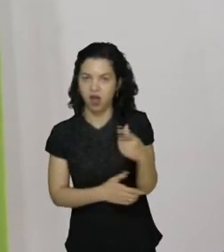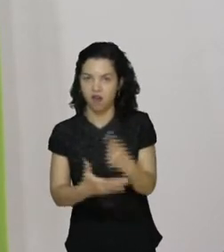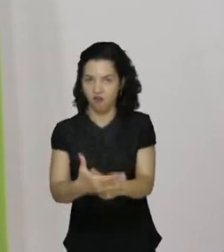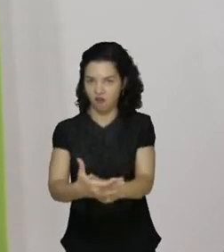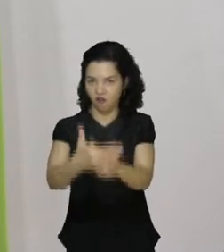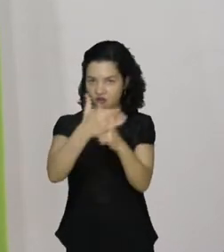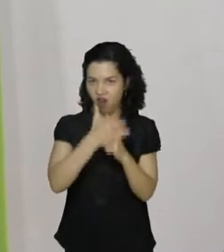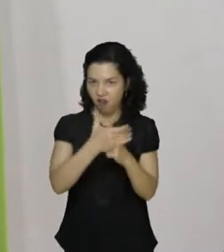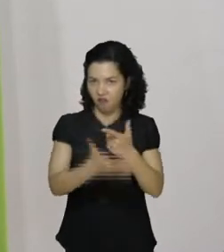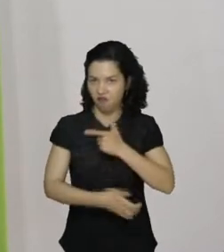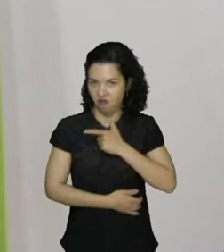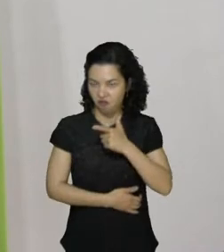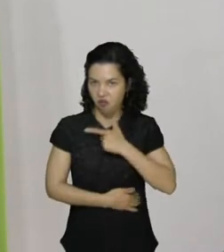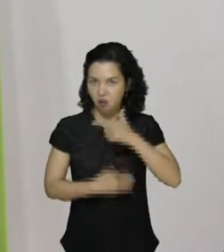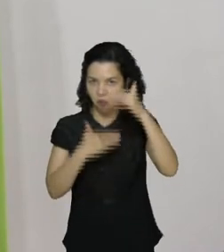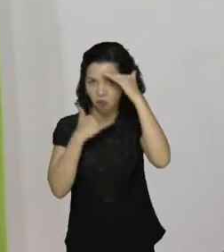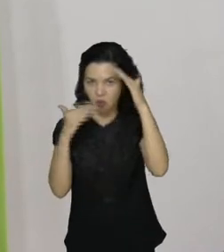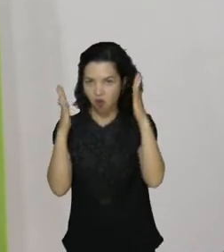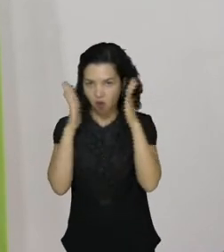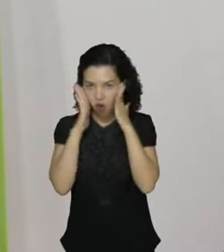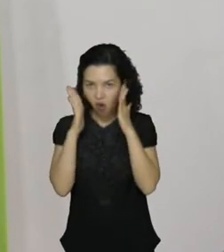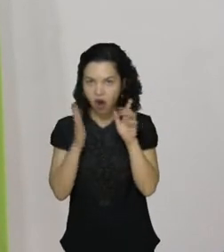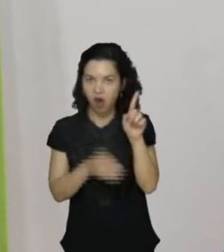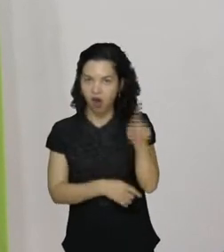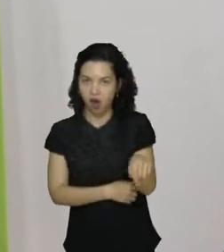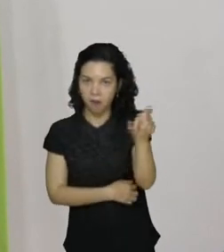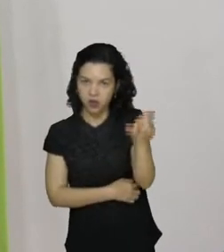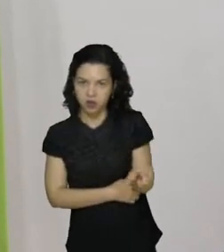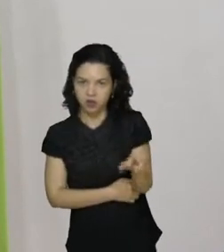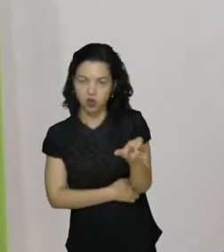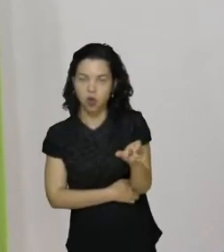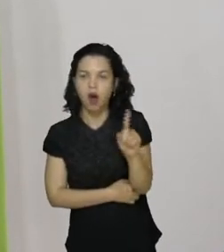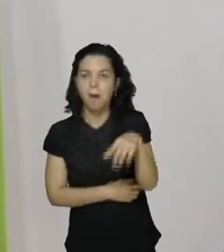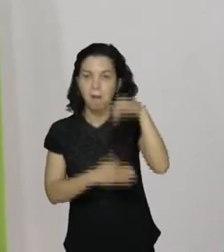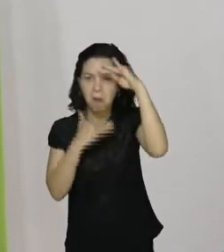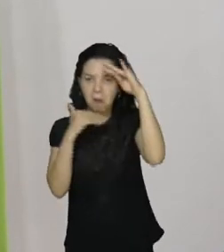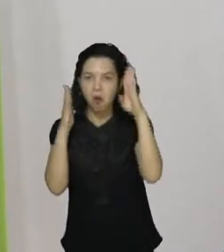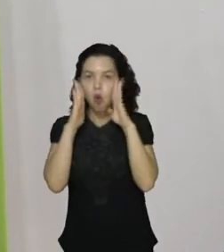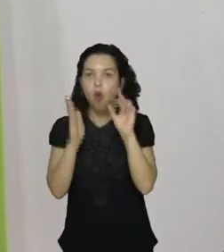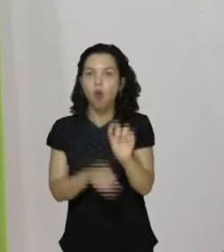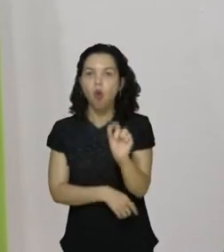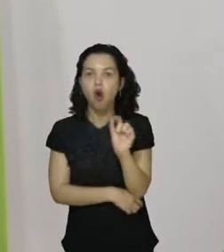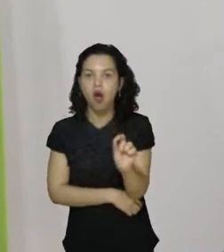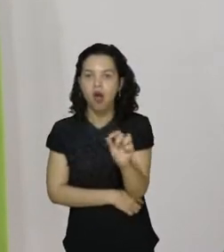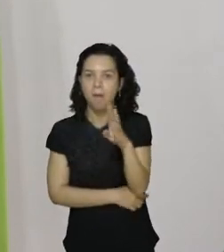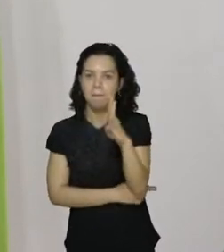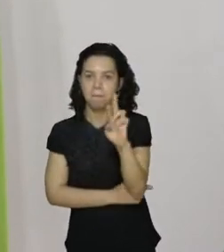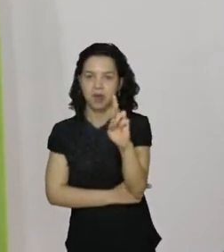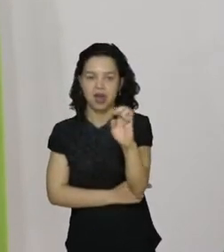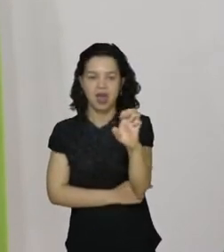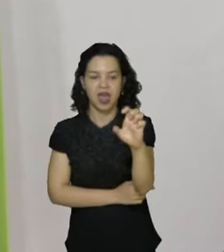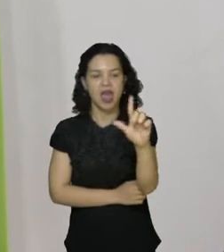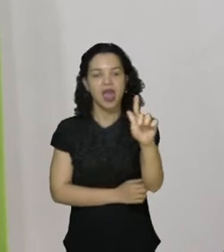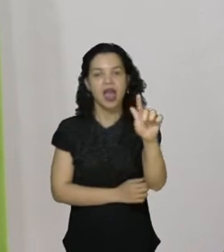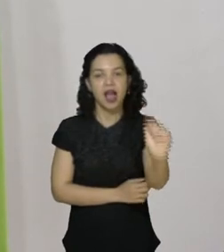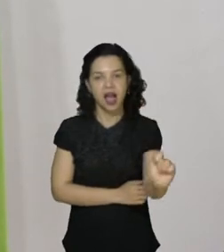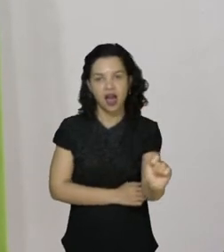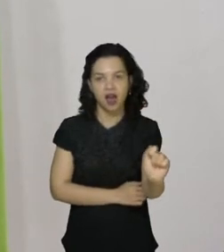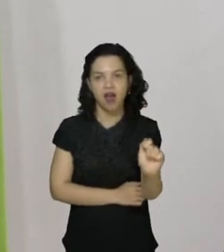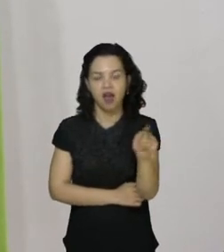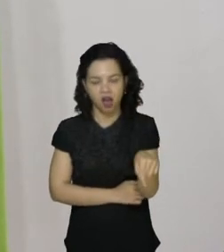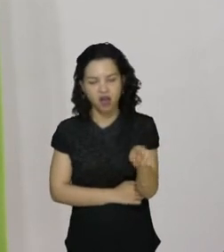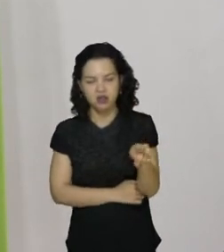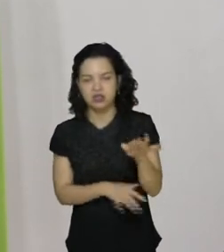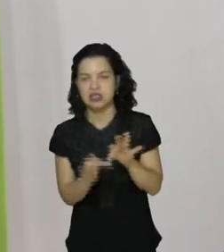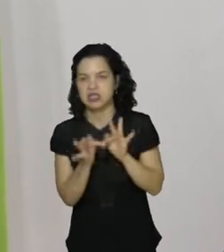brega? Mas olha só, um antropólogo, o que é uma pessoa brega? Você que está nos assistindo em casa, o que é uma pessoa brega? Aquela pessoa talvez simples, para